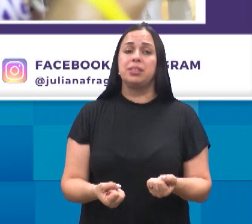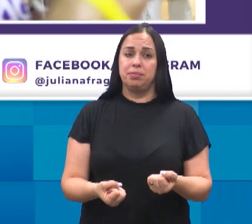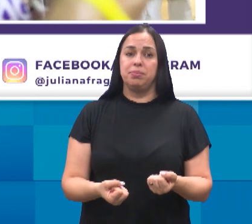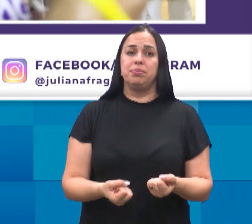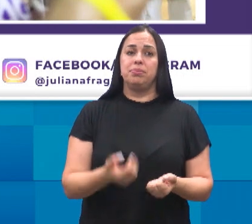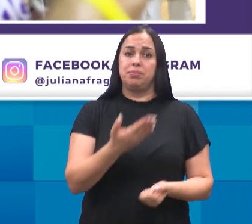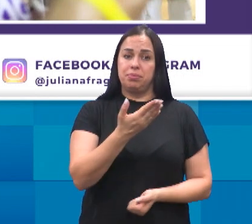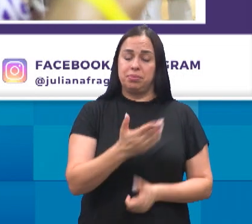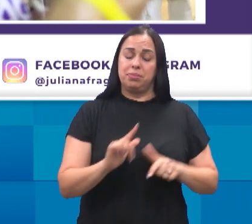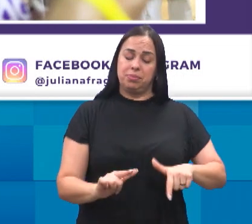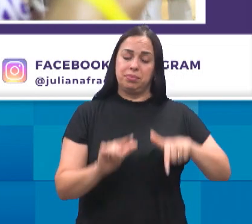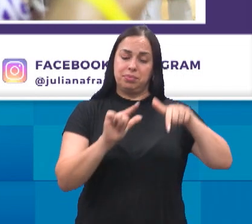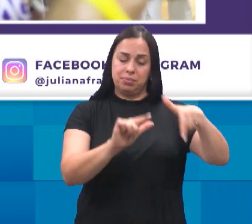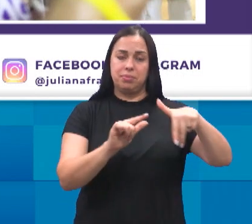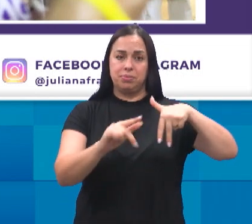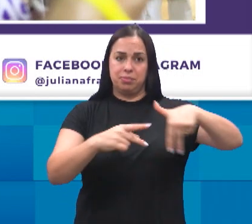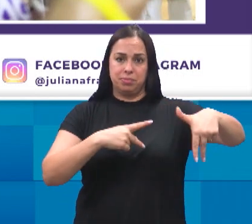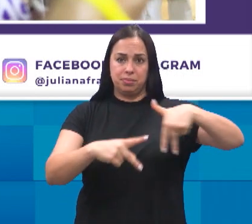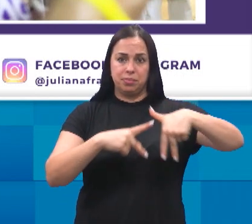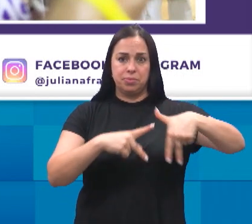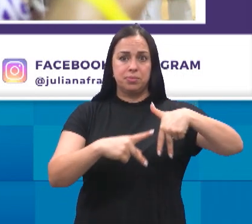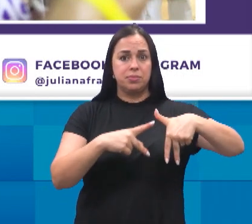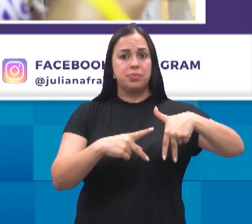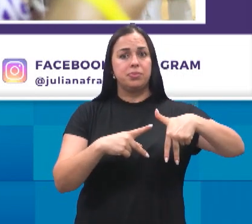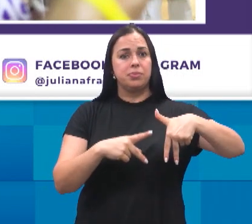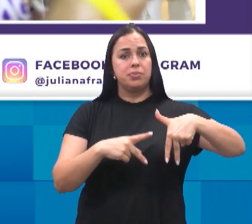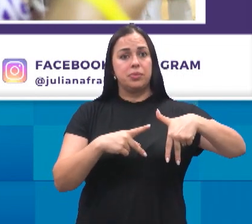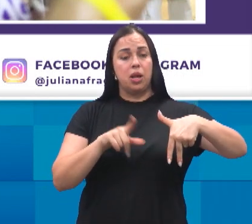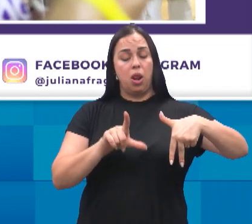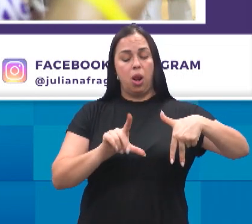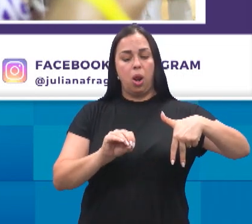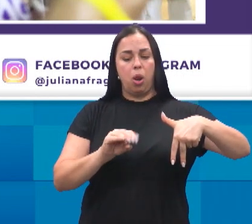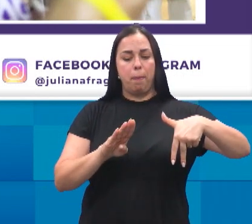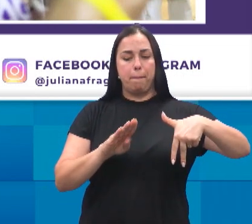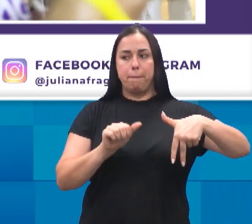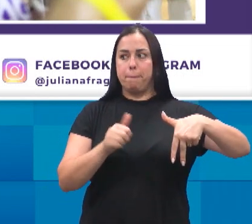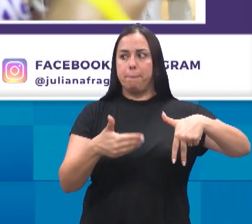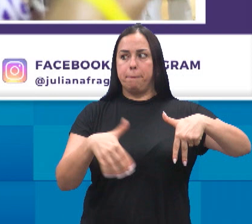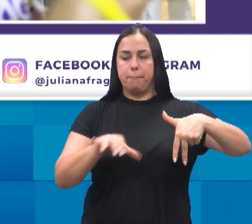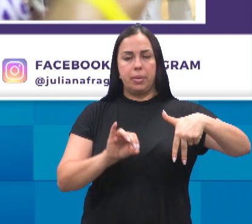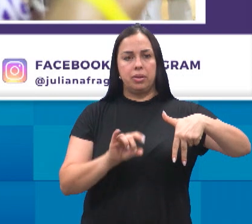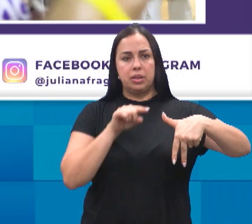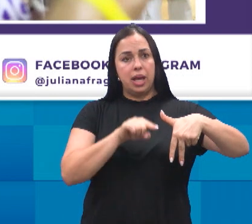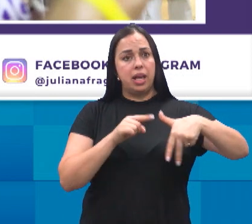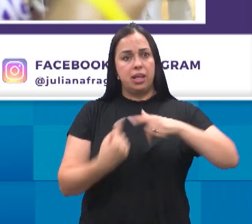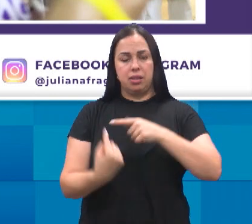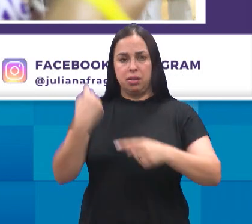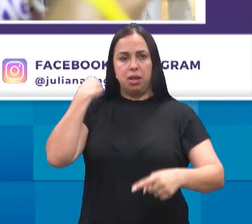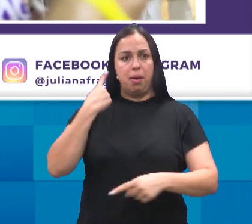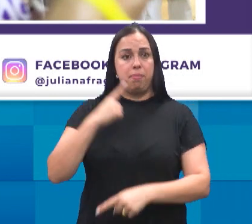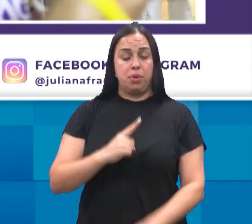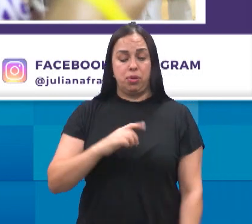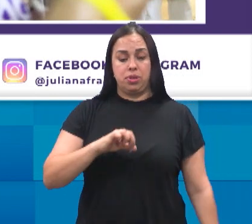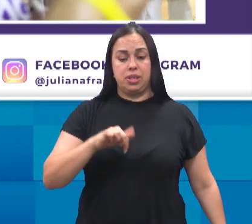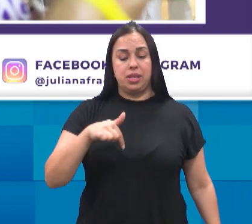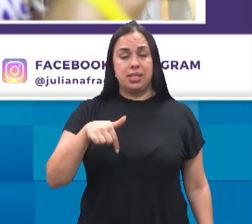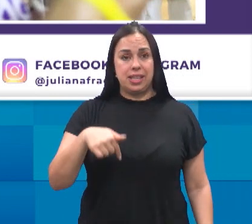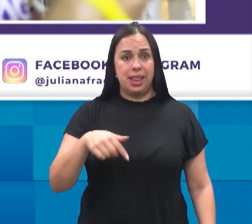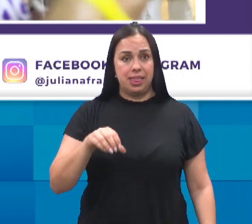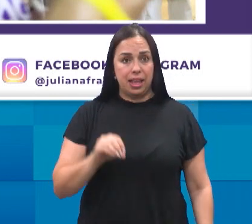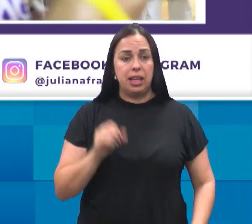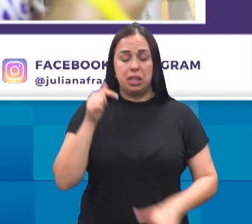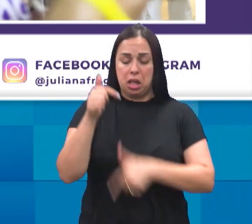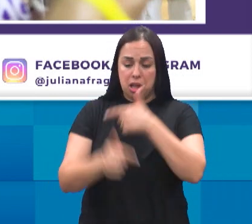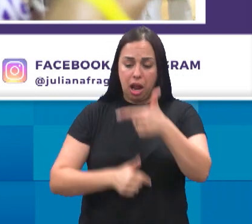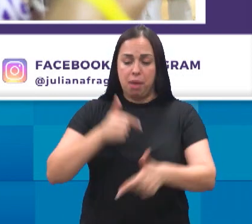ao título de cidadão joseense, a essa pessoa que desde 1970 tem atuado